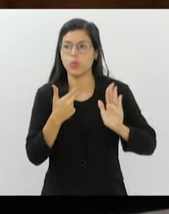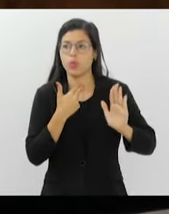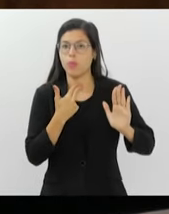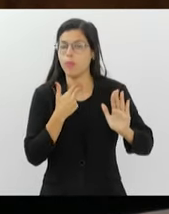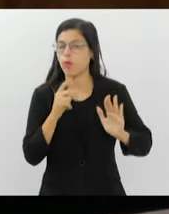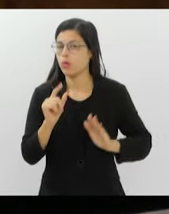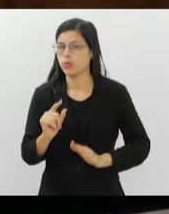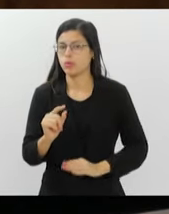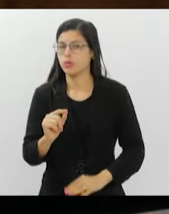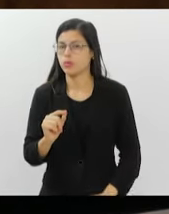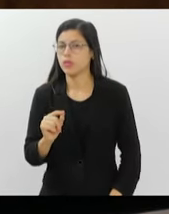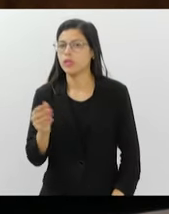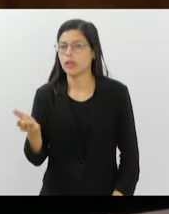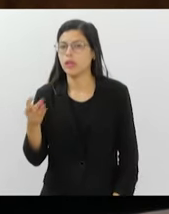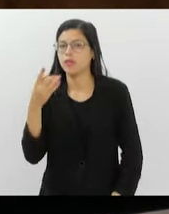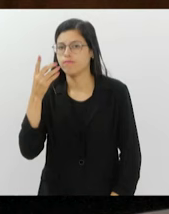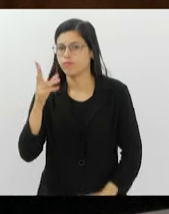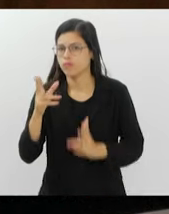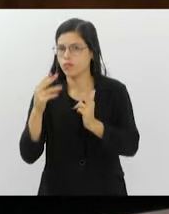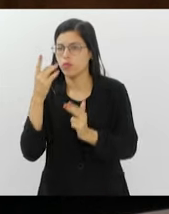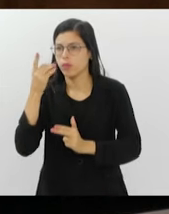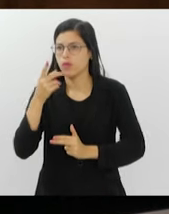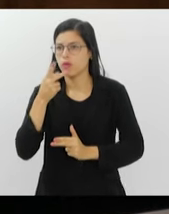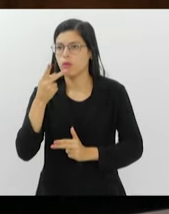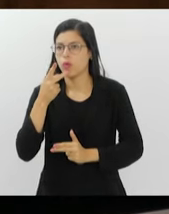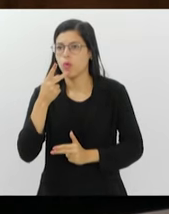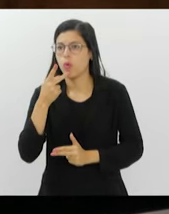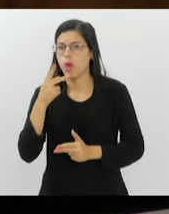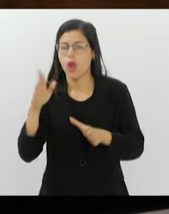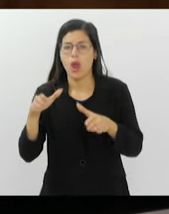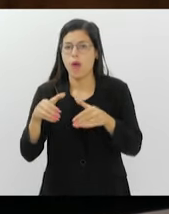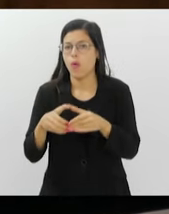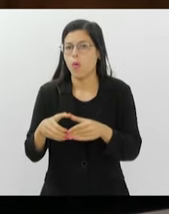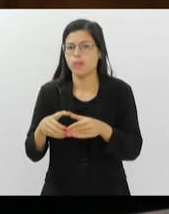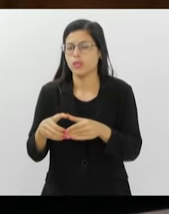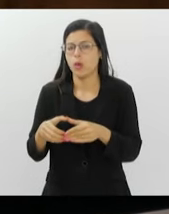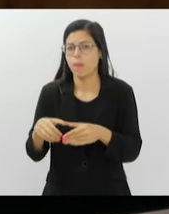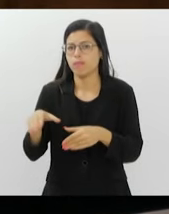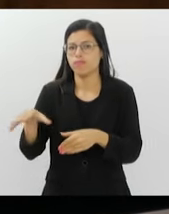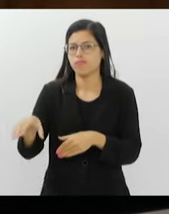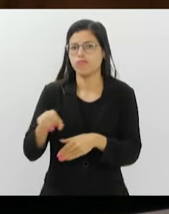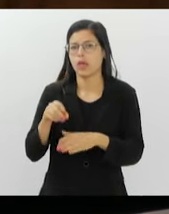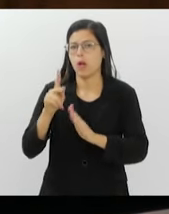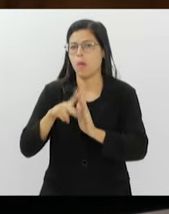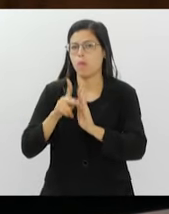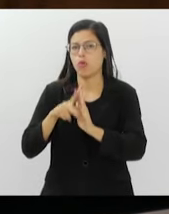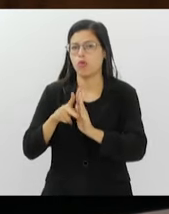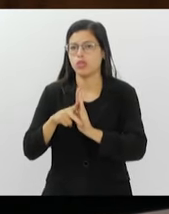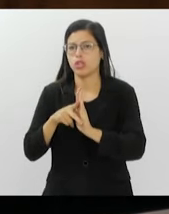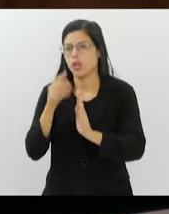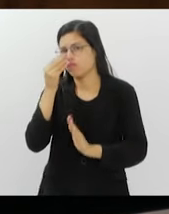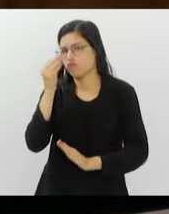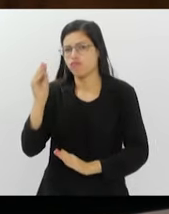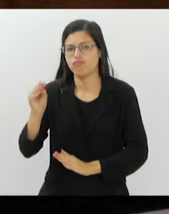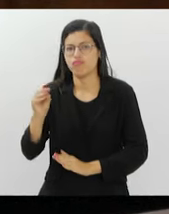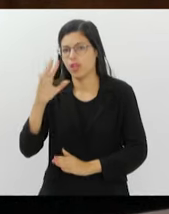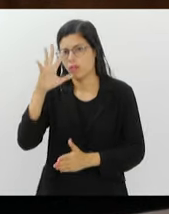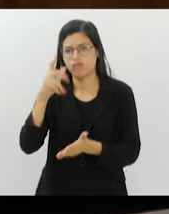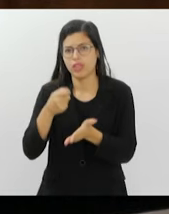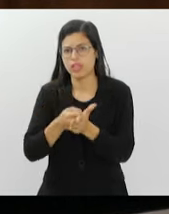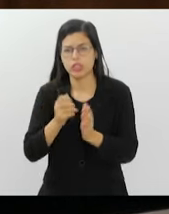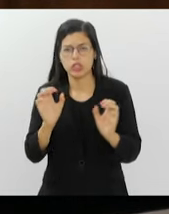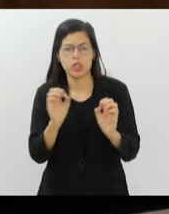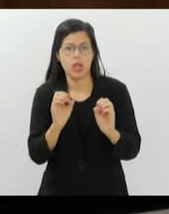Rocha é a missão sentar em cima de um projeto e não decidir até porque se não gosta do projeto acha ele